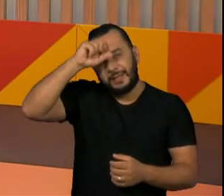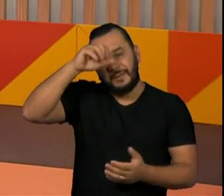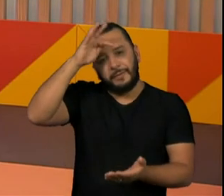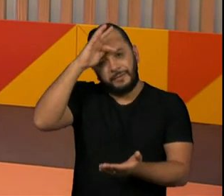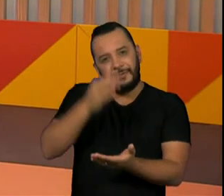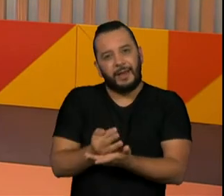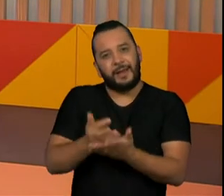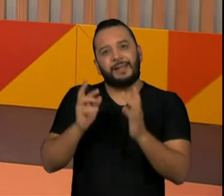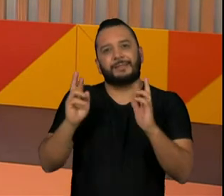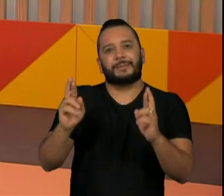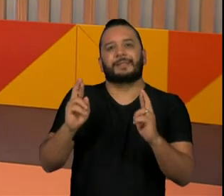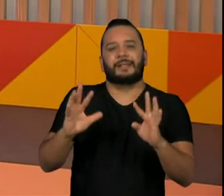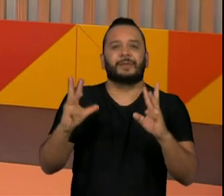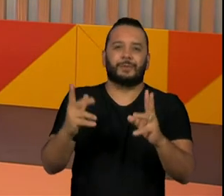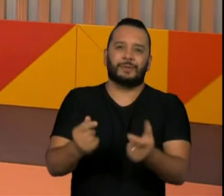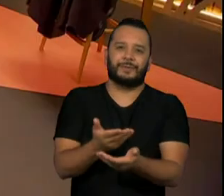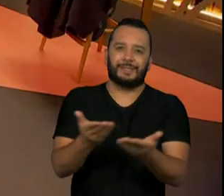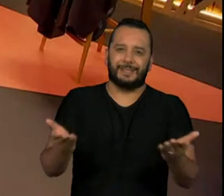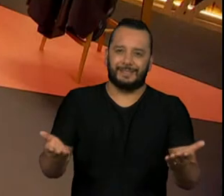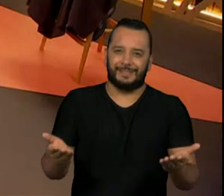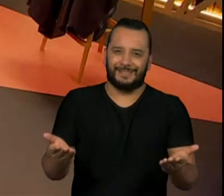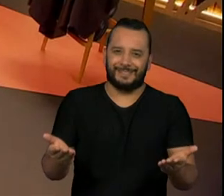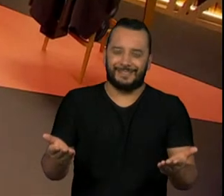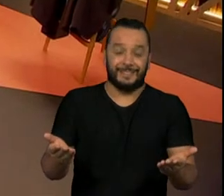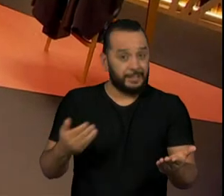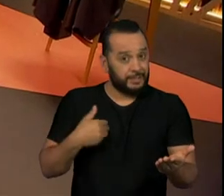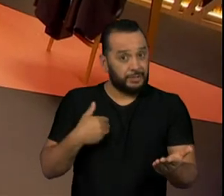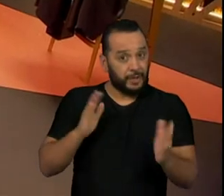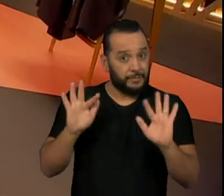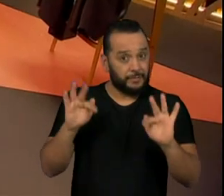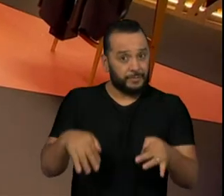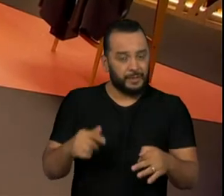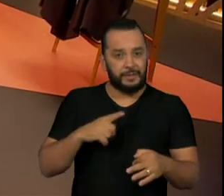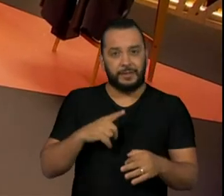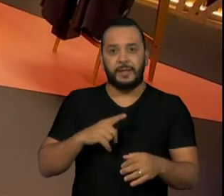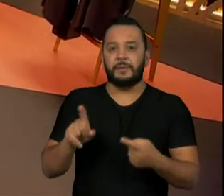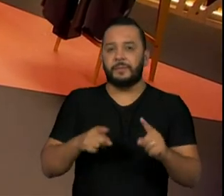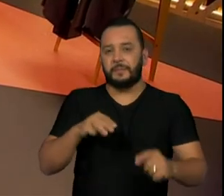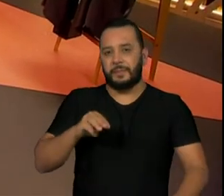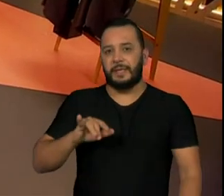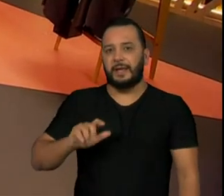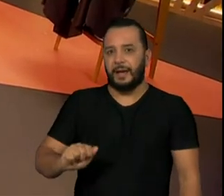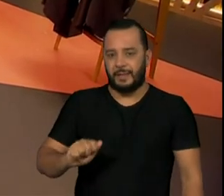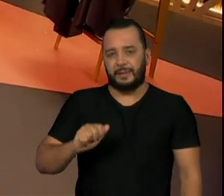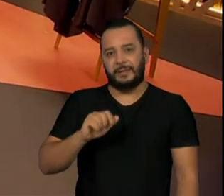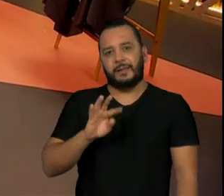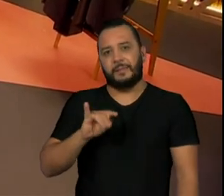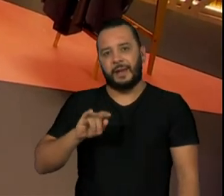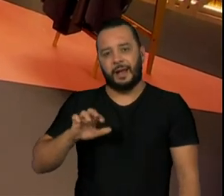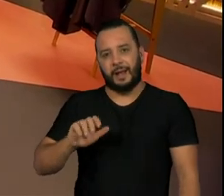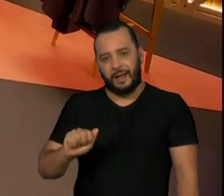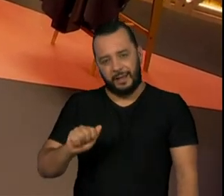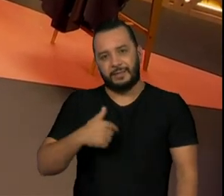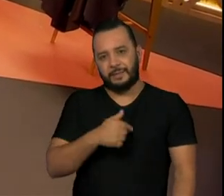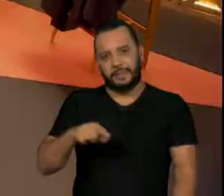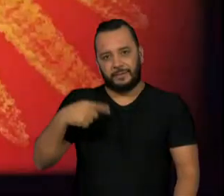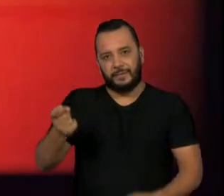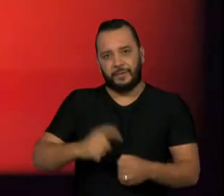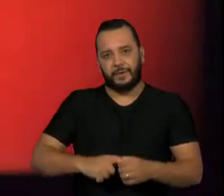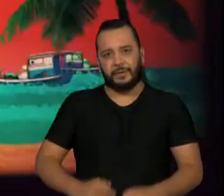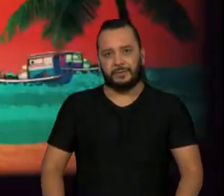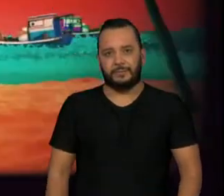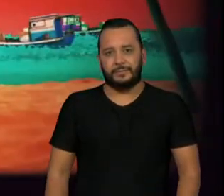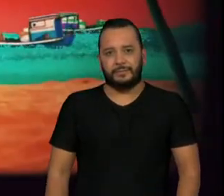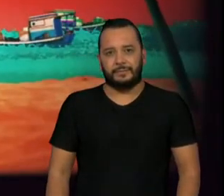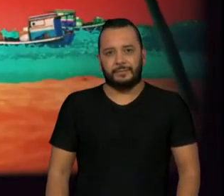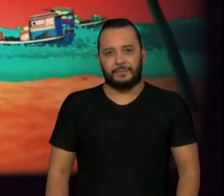fé e de esperança a todos vocês. A gente encerra ao som de Lia do Itamaracá. Semana que vem tem mais.